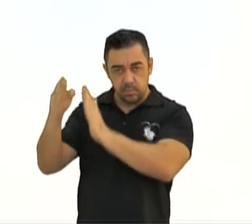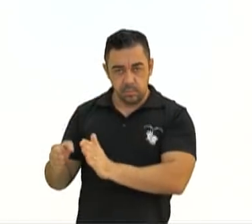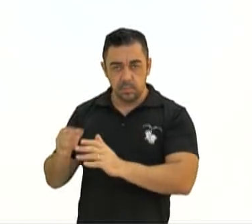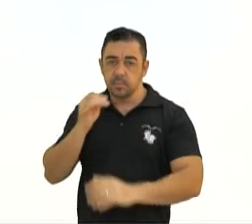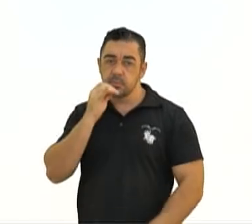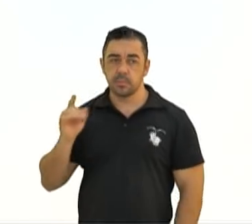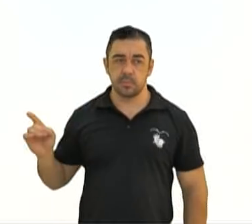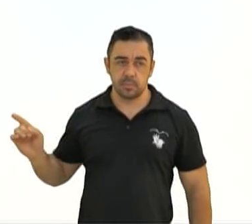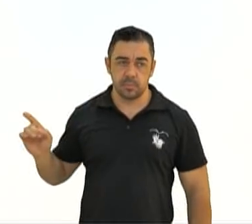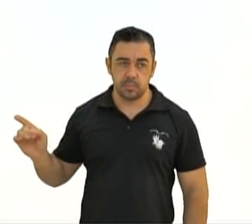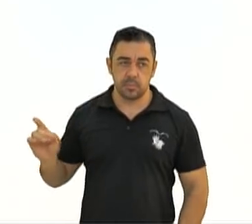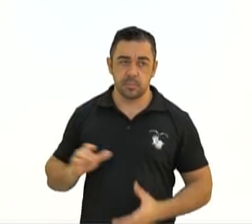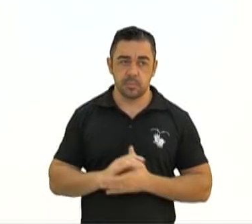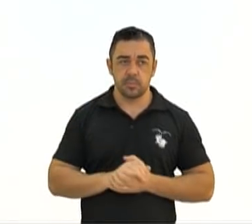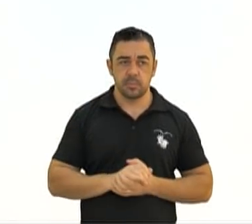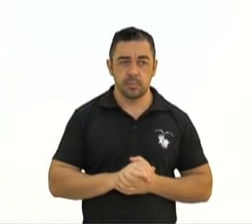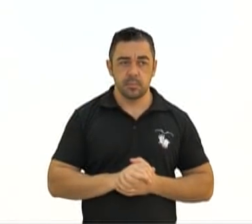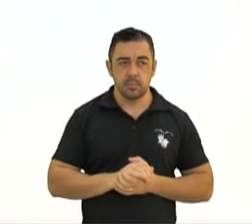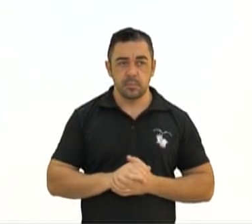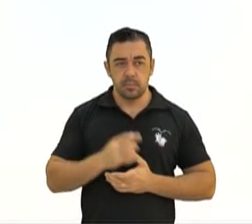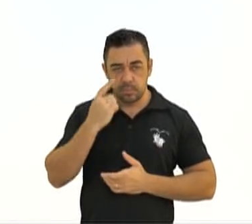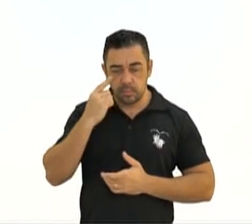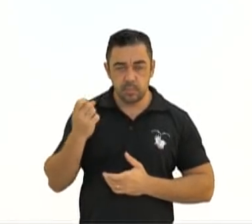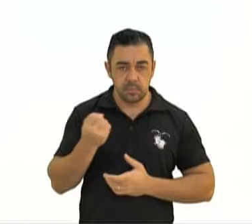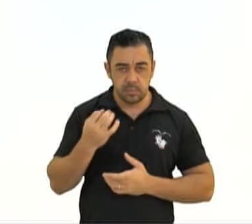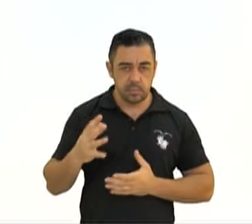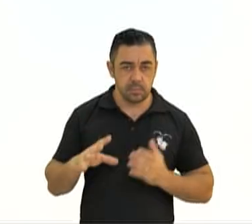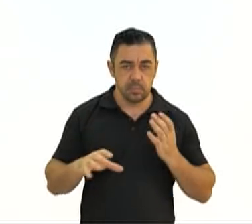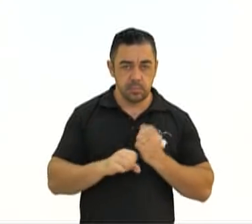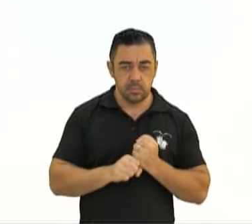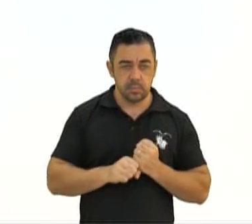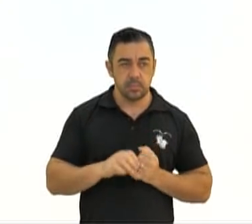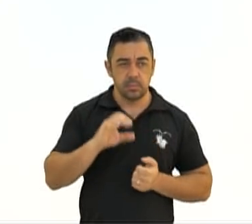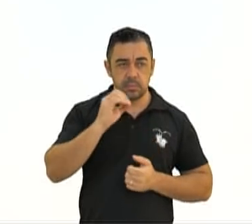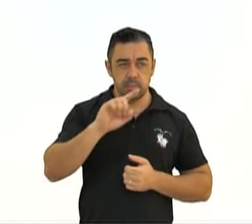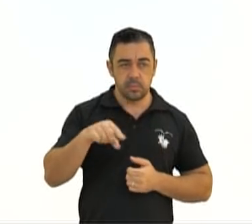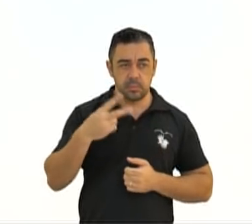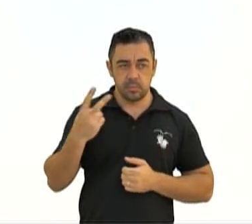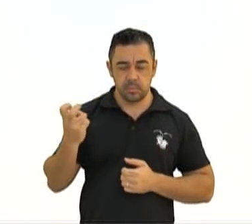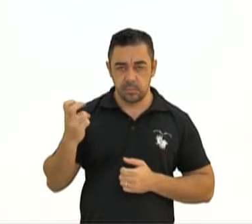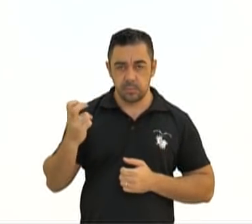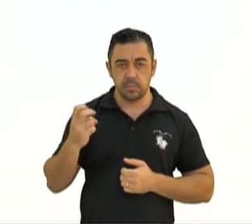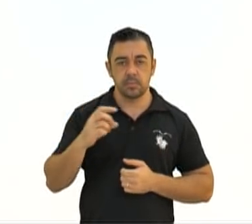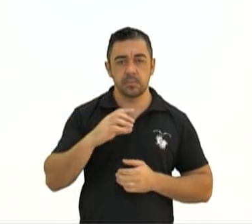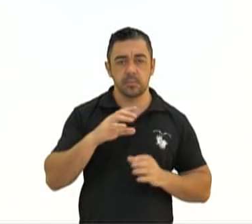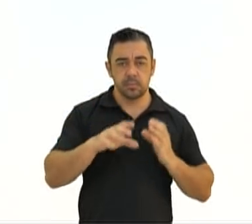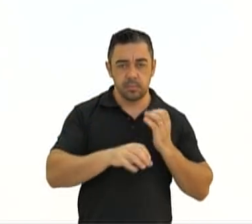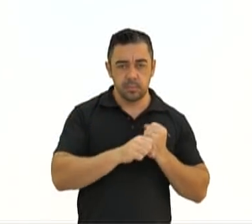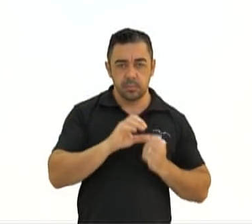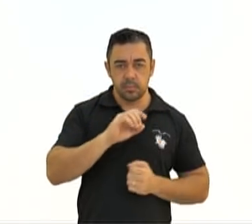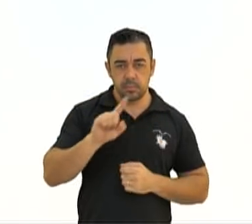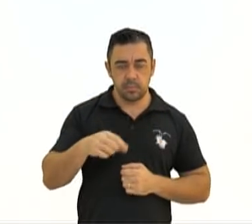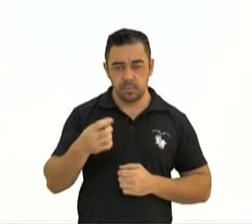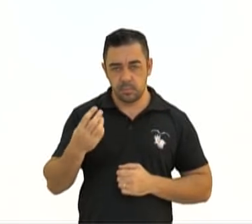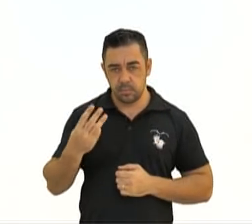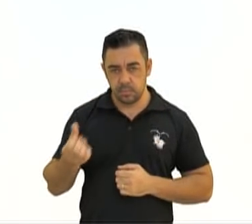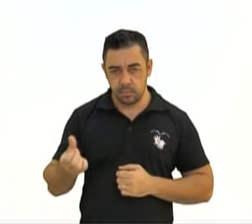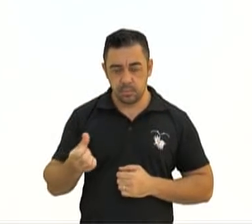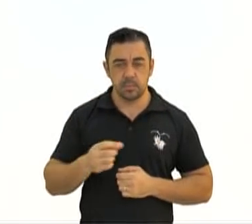um exemplo, ó. Vamos determinar o valor de 0,25 mais 0,36